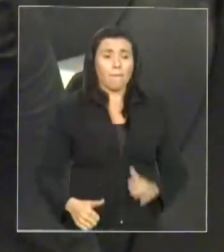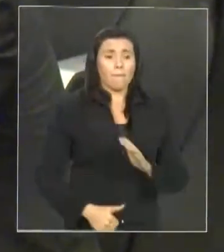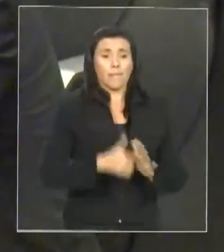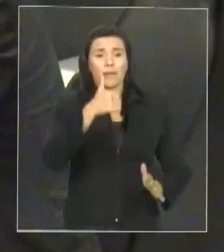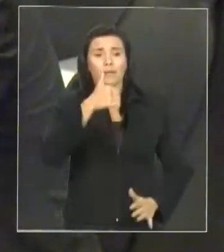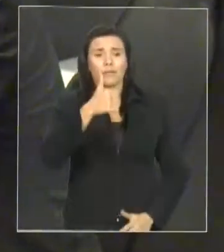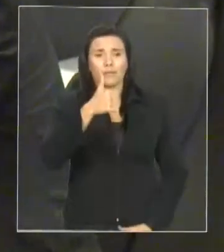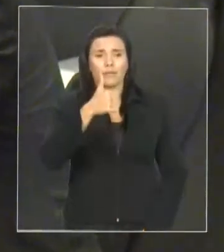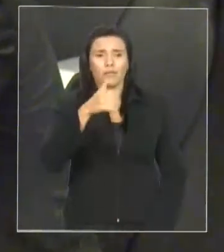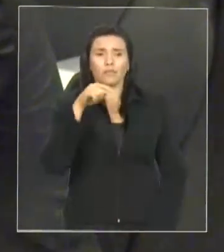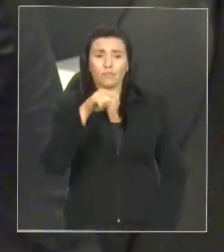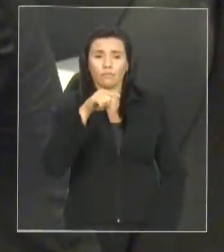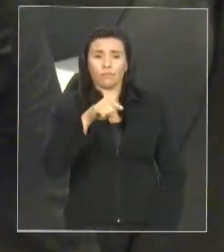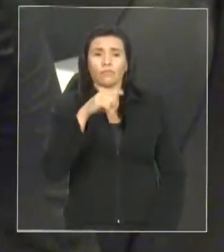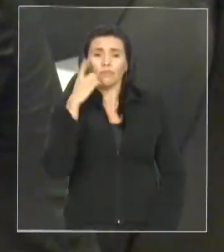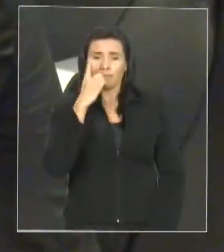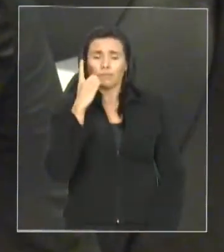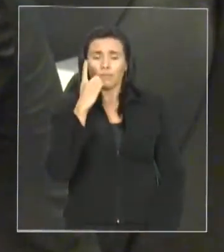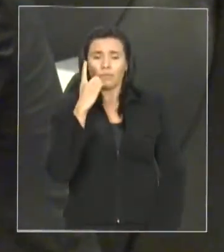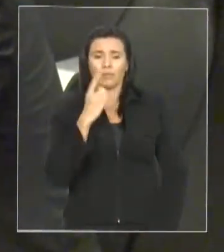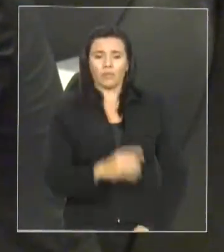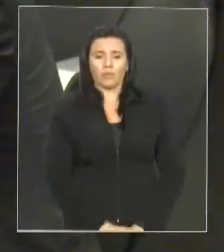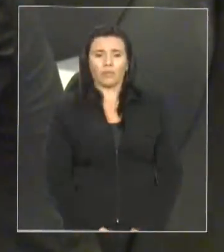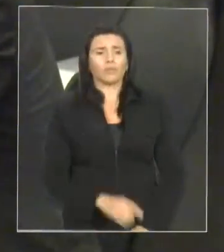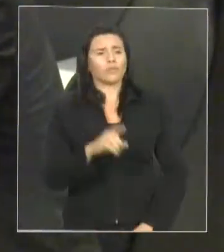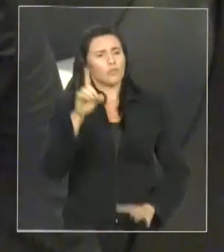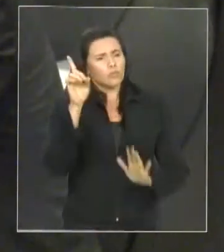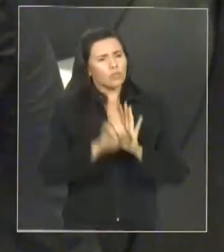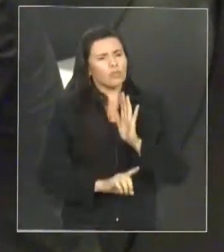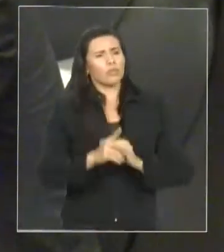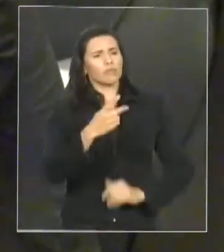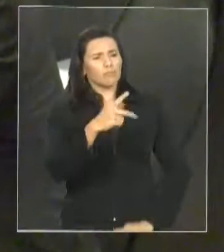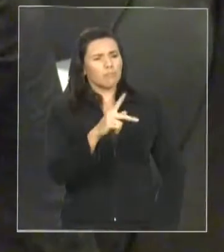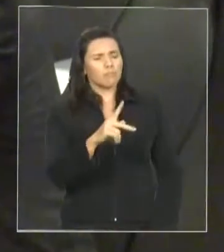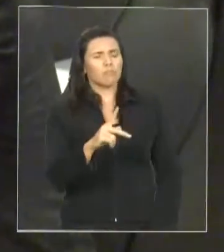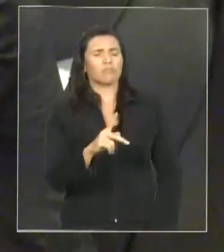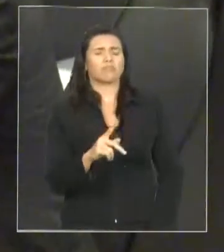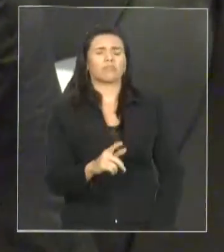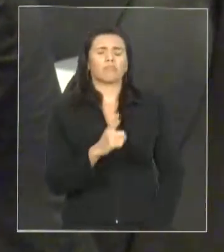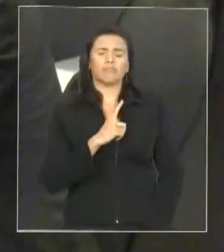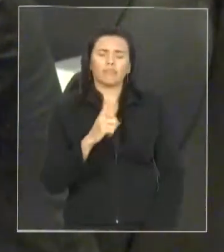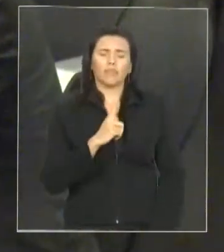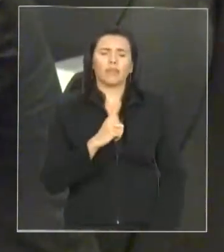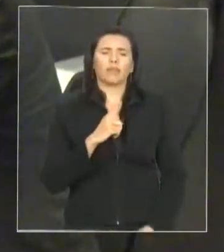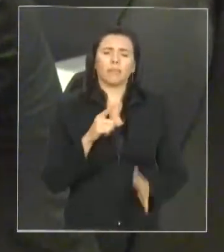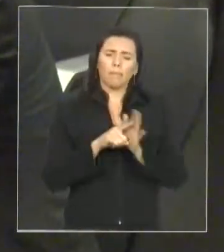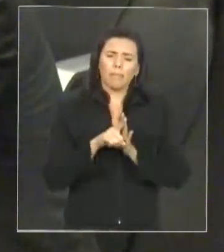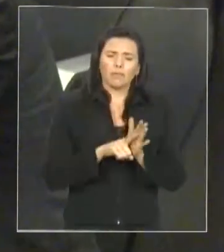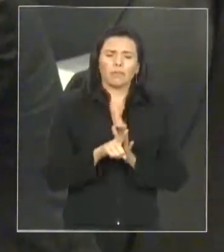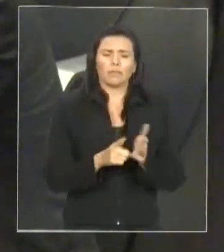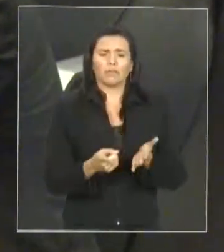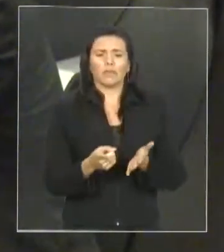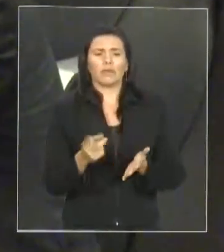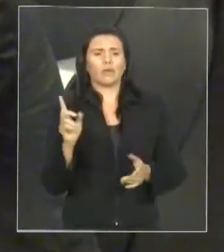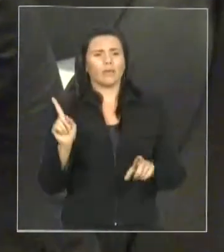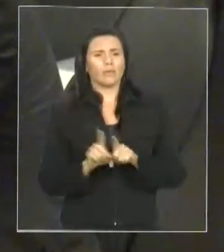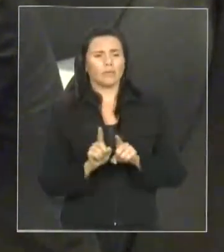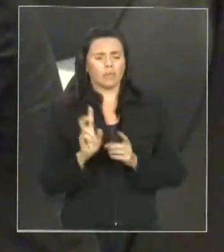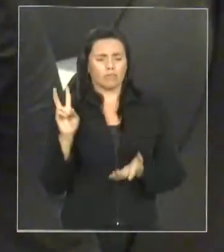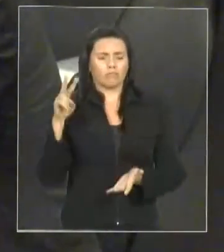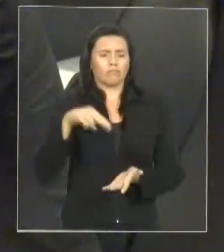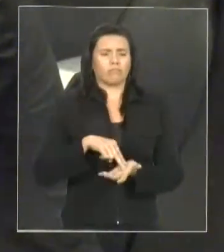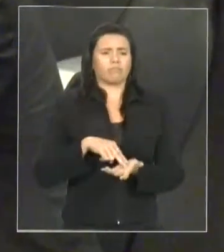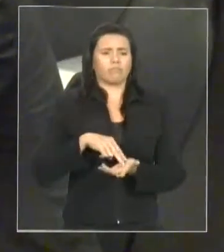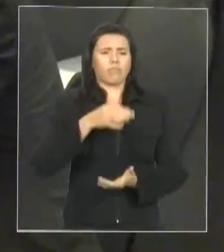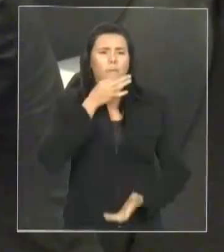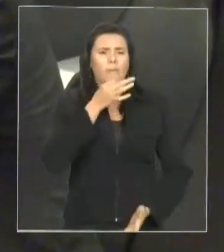e tem todo o direito, e inclusive o dever de fiscalizar, de ir à tribuna, defender os seus posicionamentos.